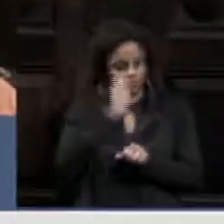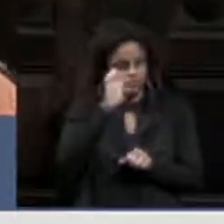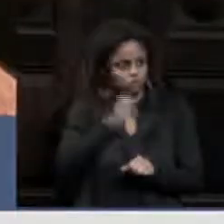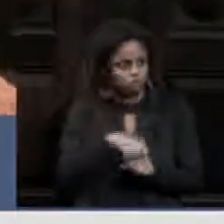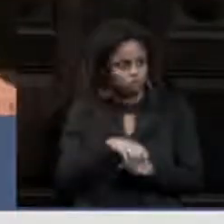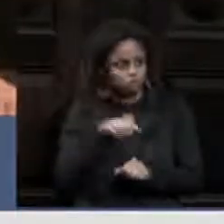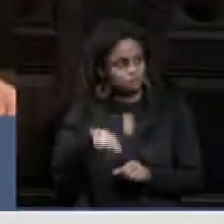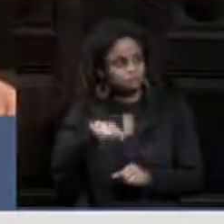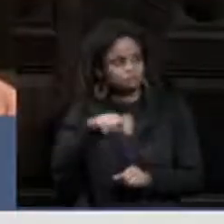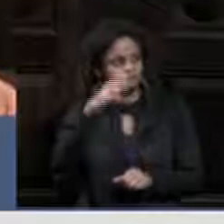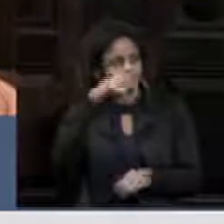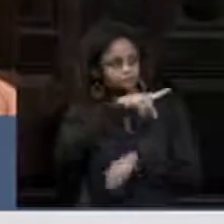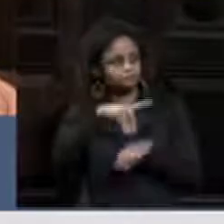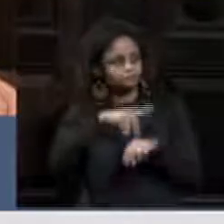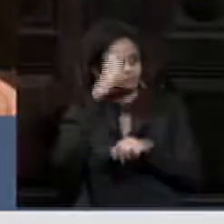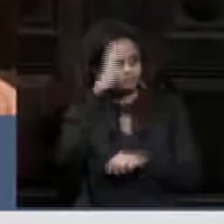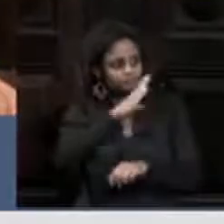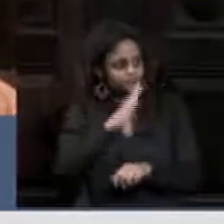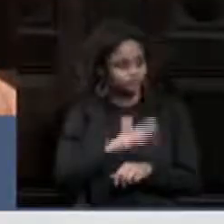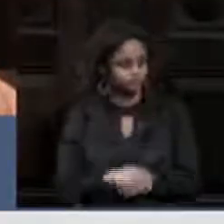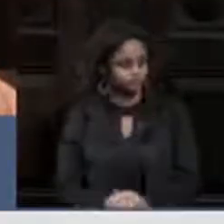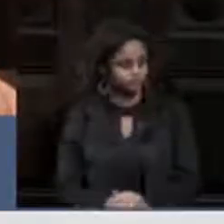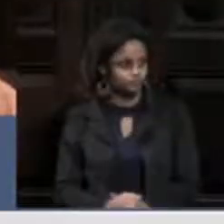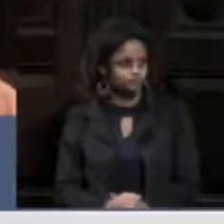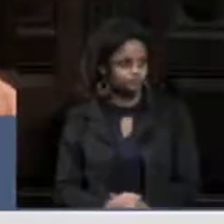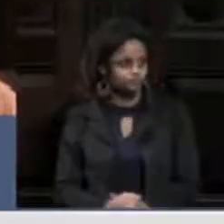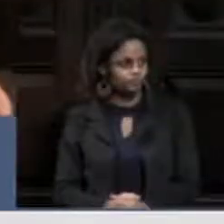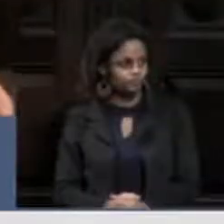inexiste. A saúde,